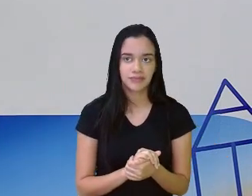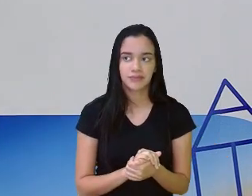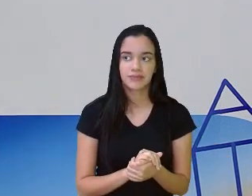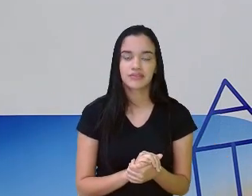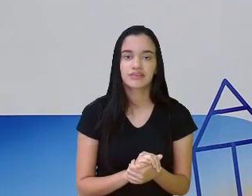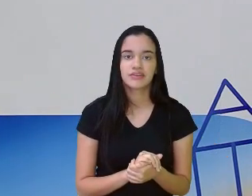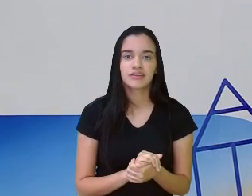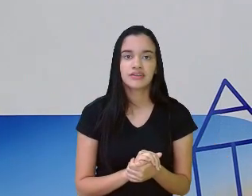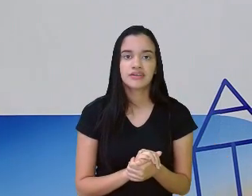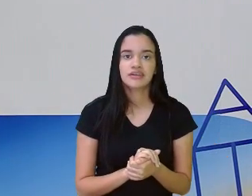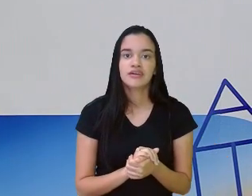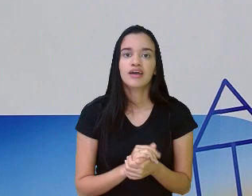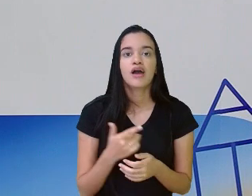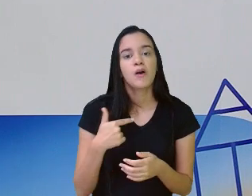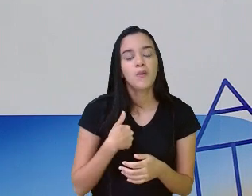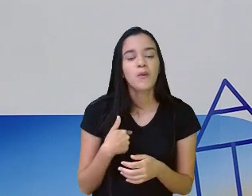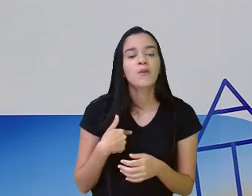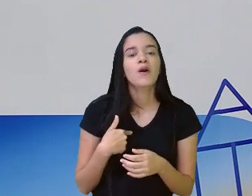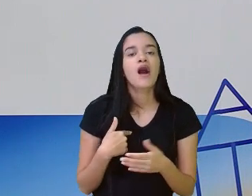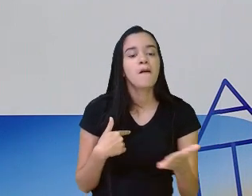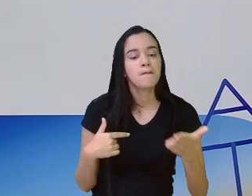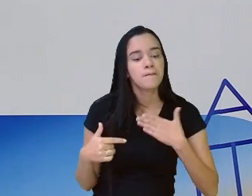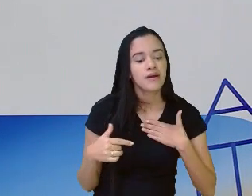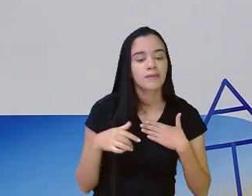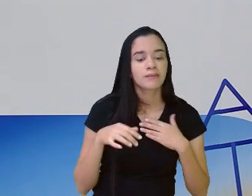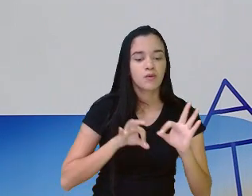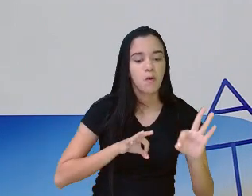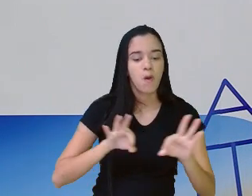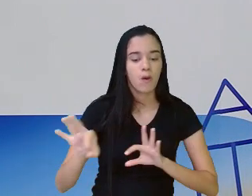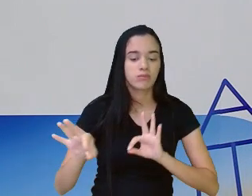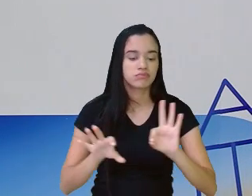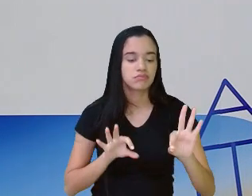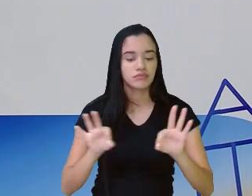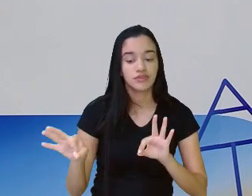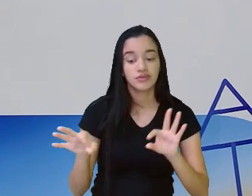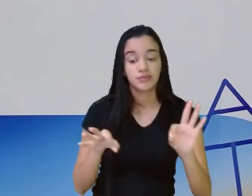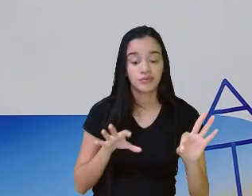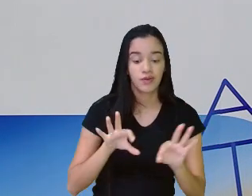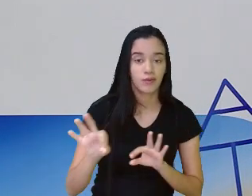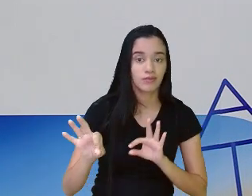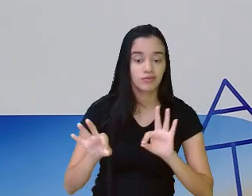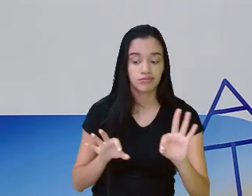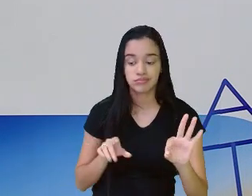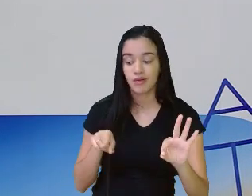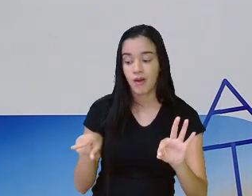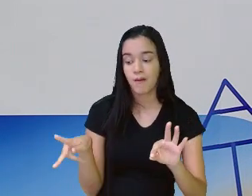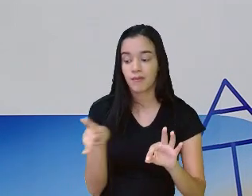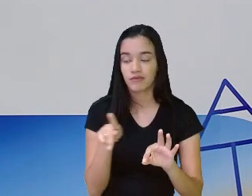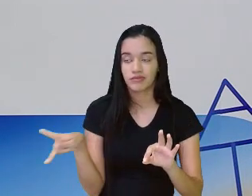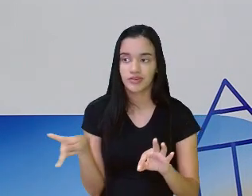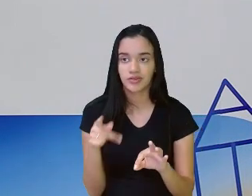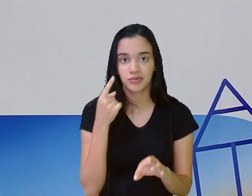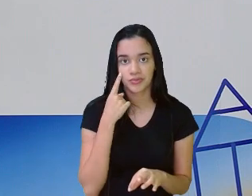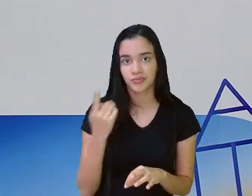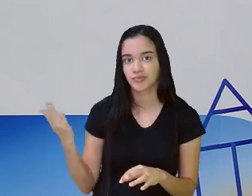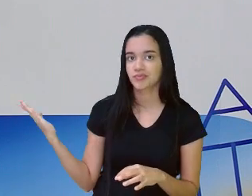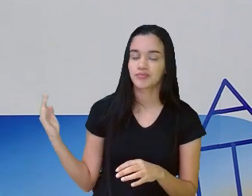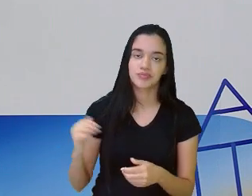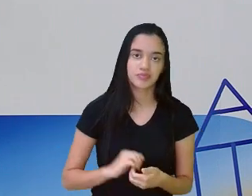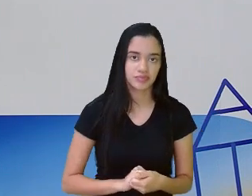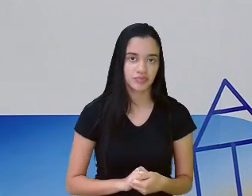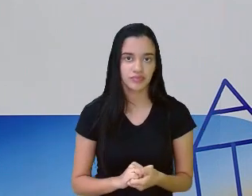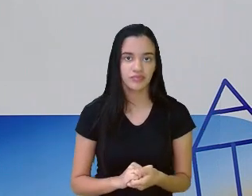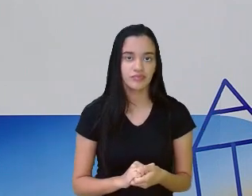Aqui, uma para a professora, outra para mim. Olha a brincadeira, uma para mim, outra para tu, outra para tu, outra para mim.